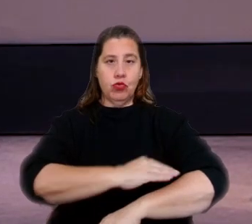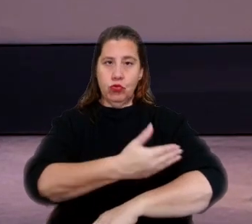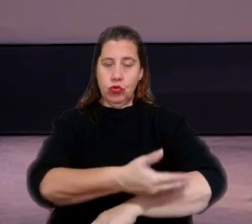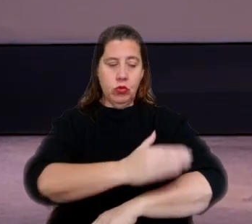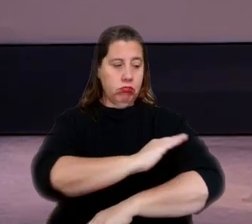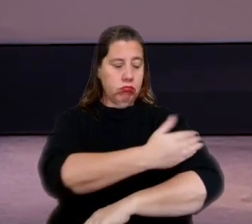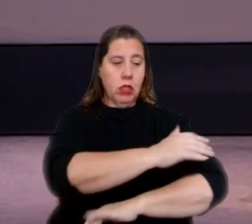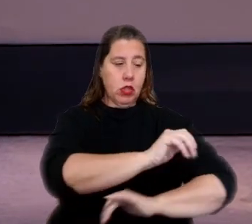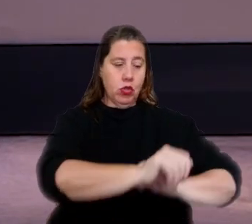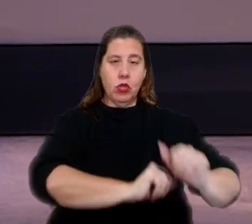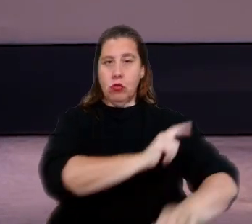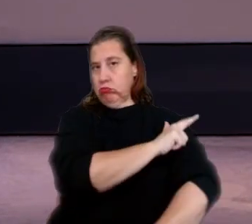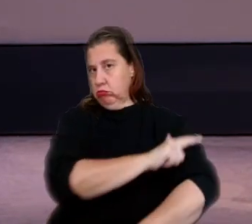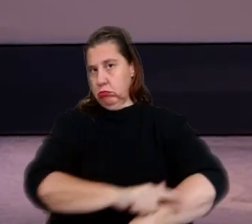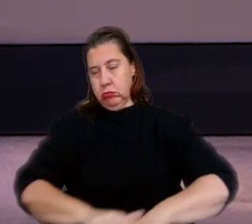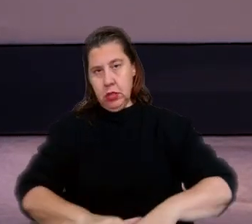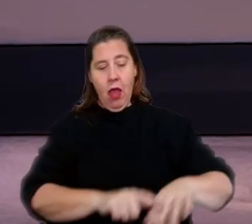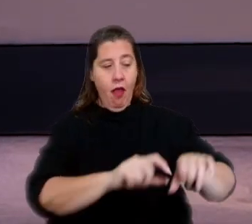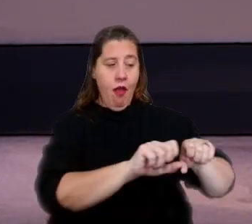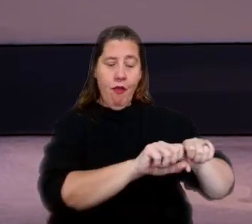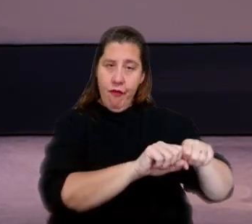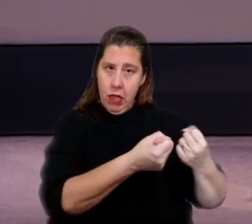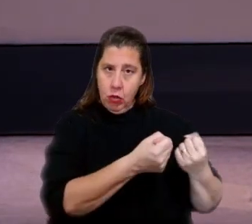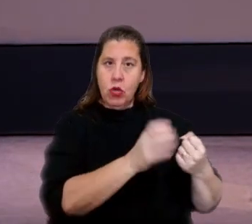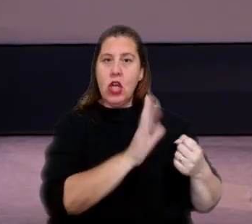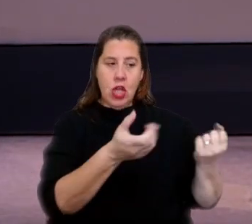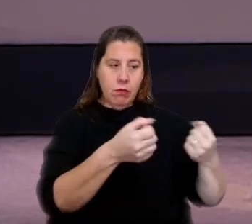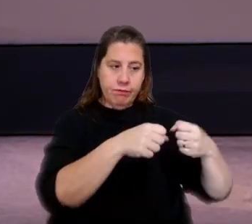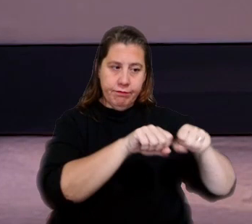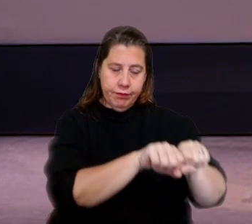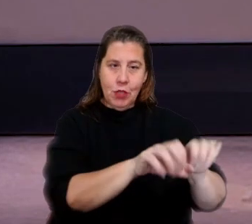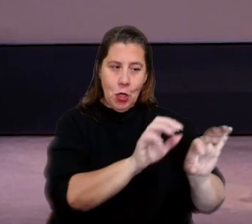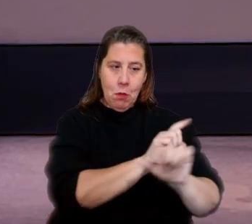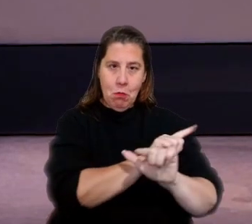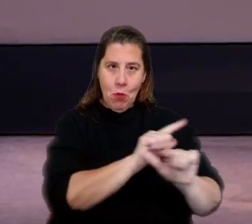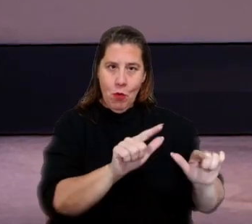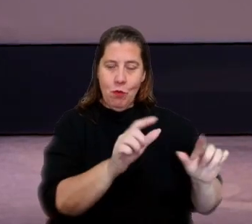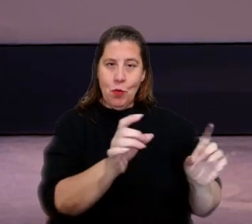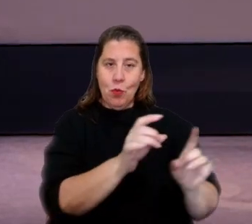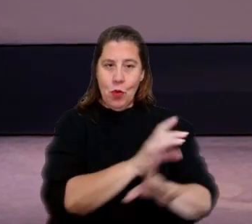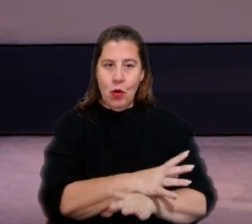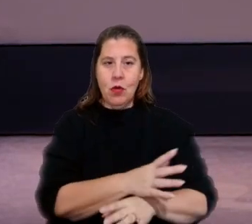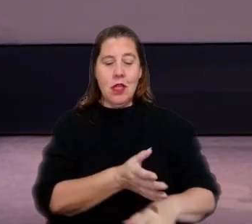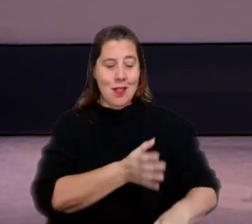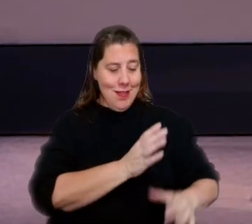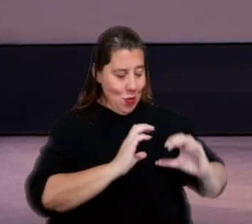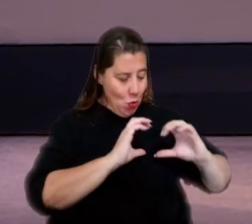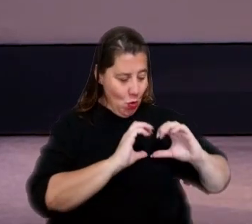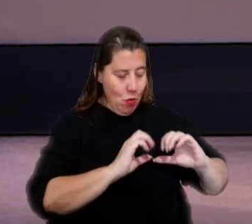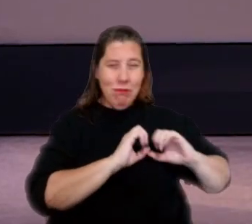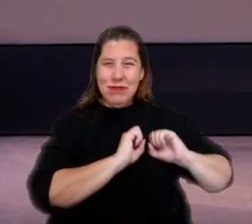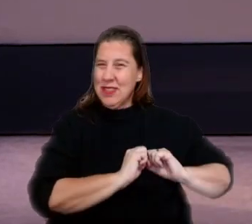tira o gesso, depois de um tempo, então a fratura do braço está curada. E acho que é